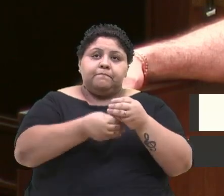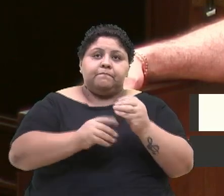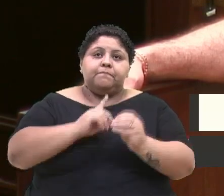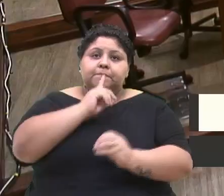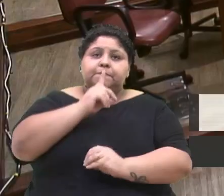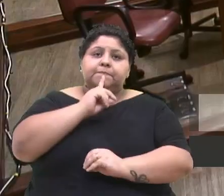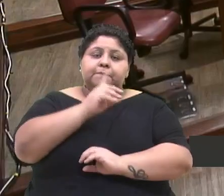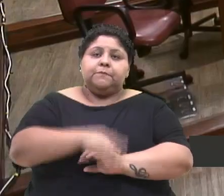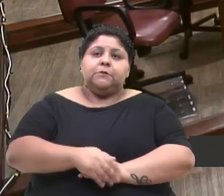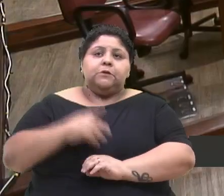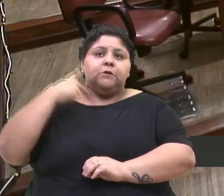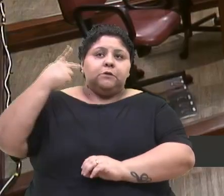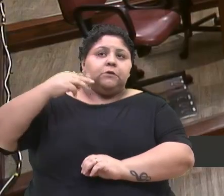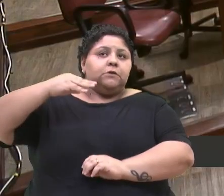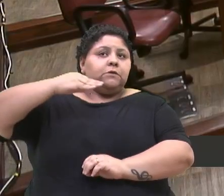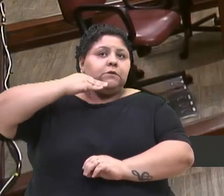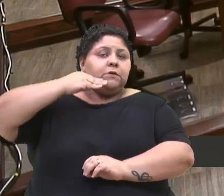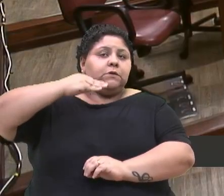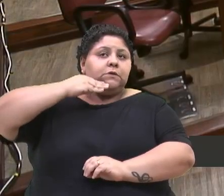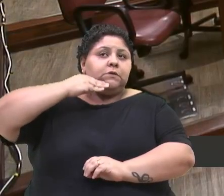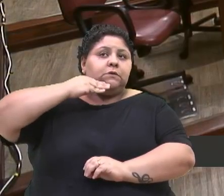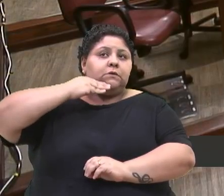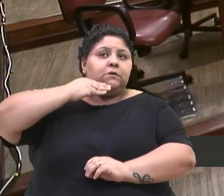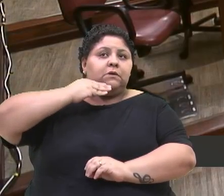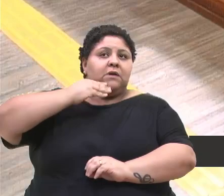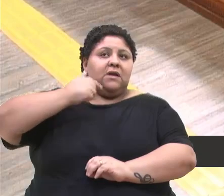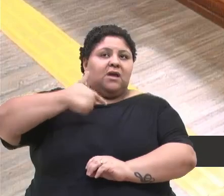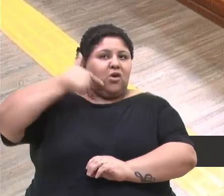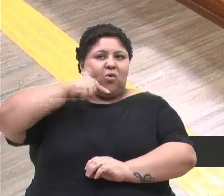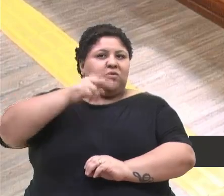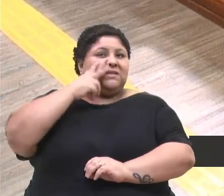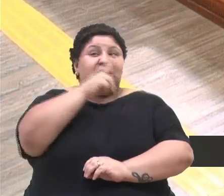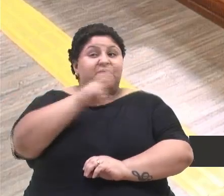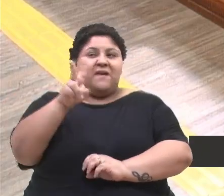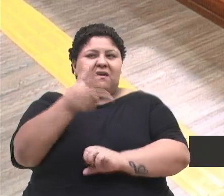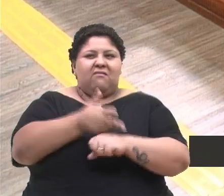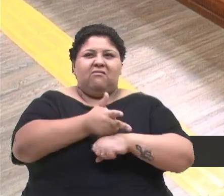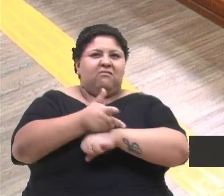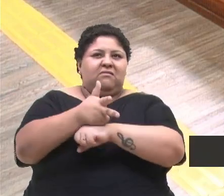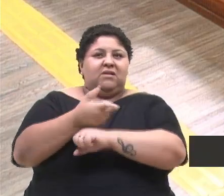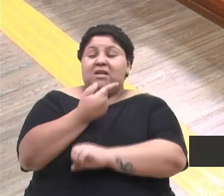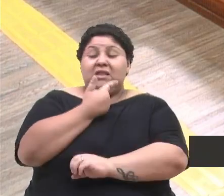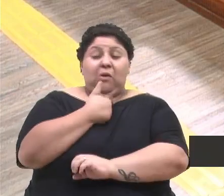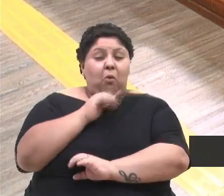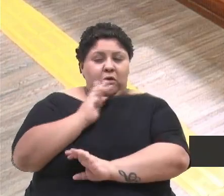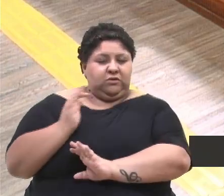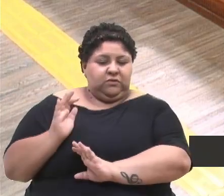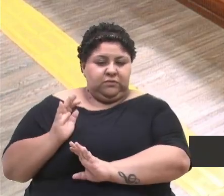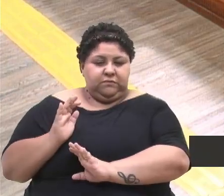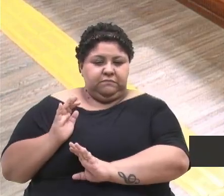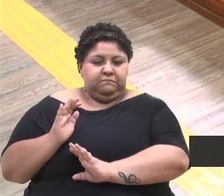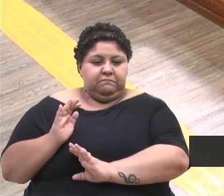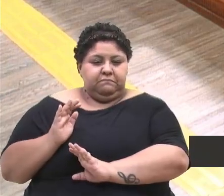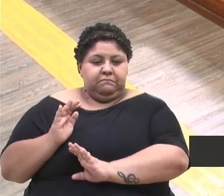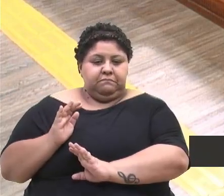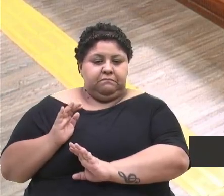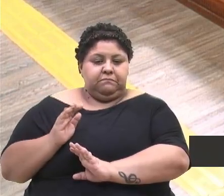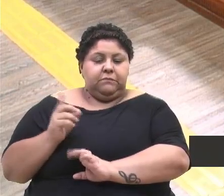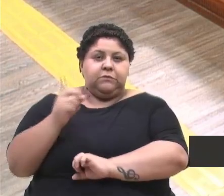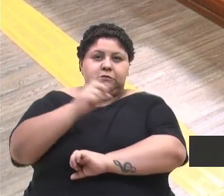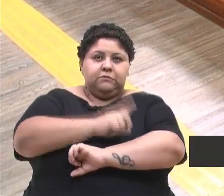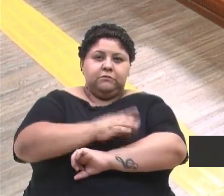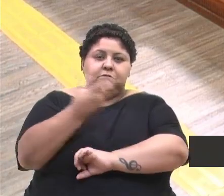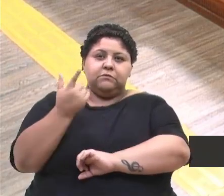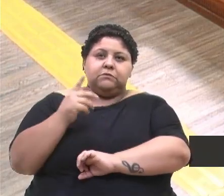Vereador Bortola, eu confesso que eu não consegui assistir o vídeo, não gosto de assistir esses vídeos. Dia desse também a vereadora